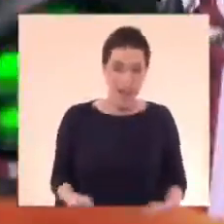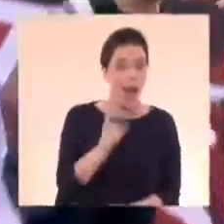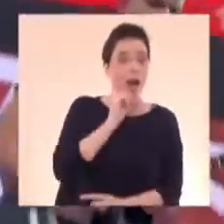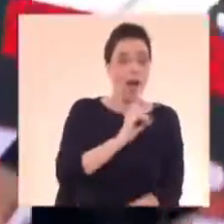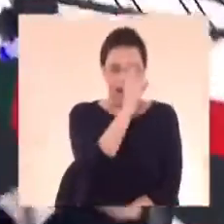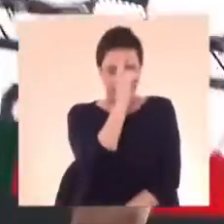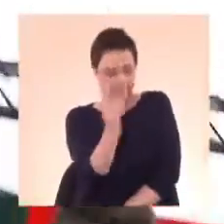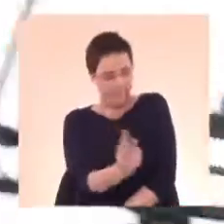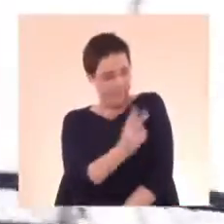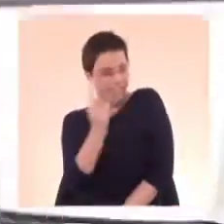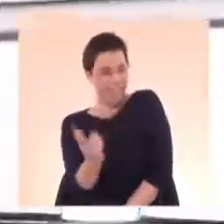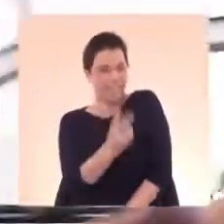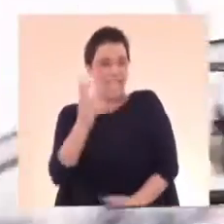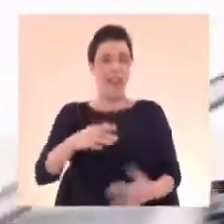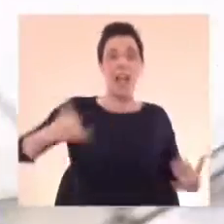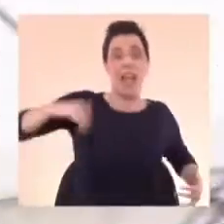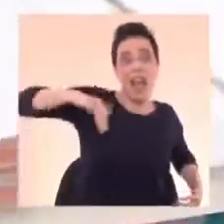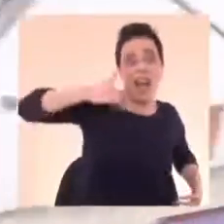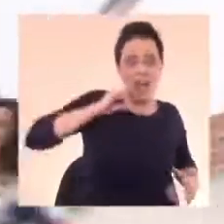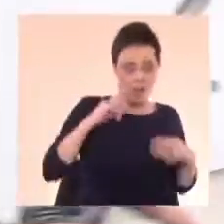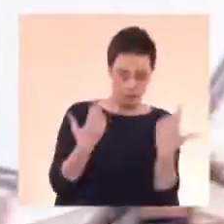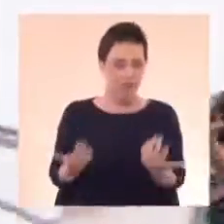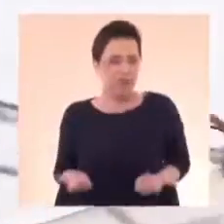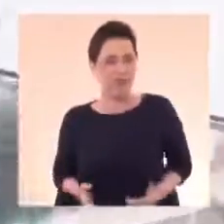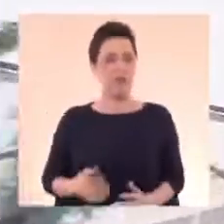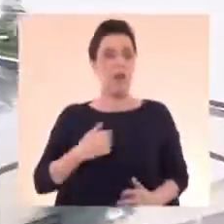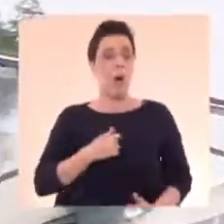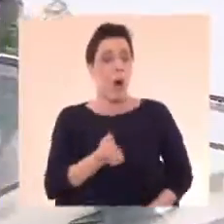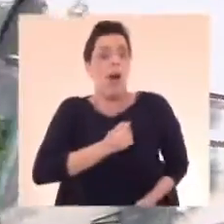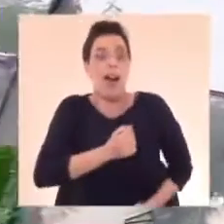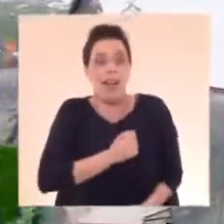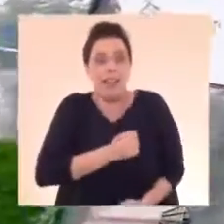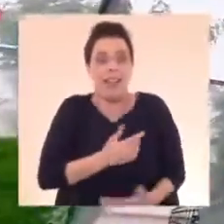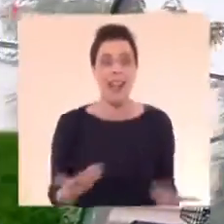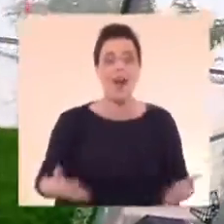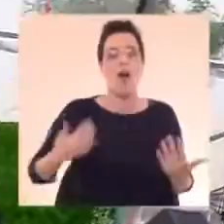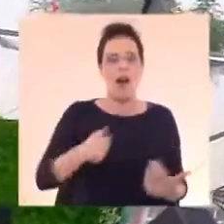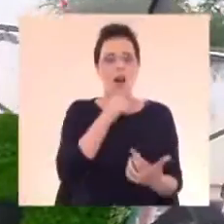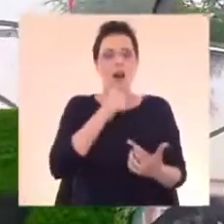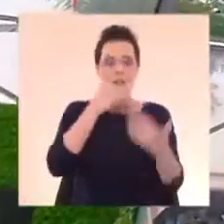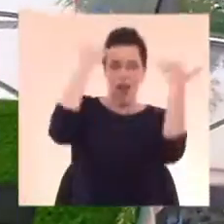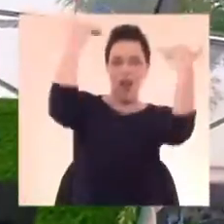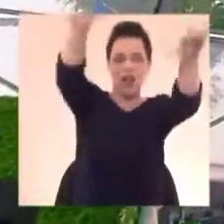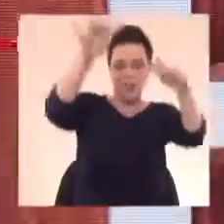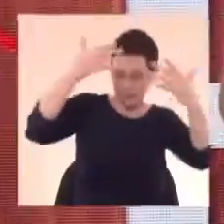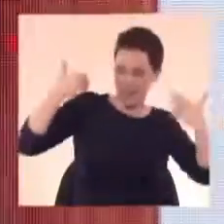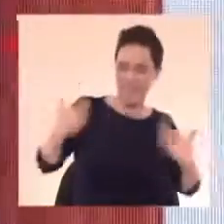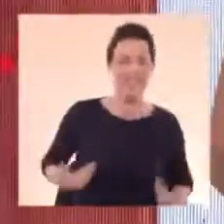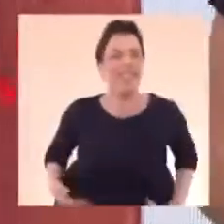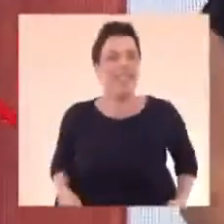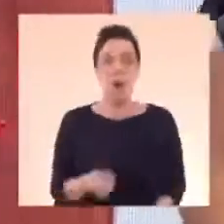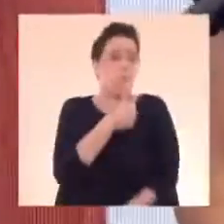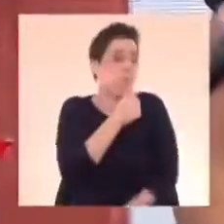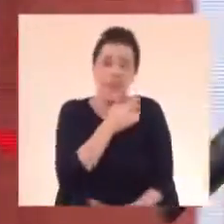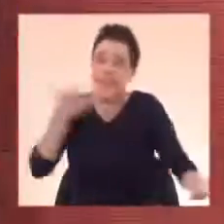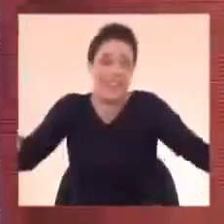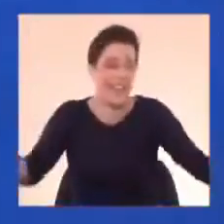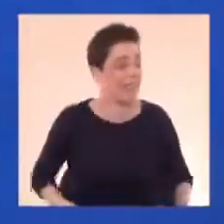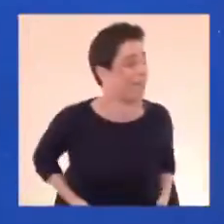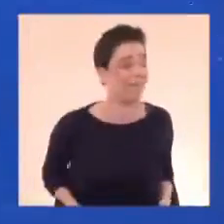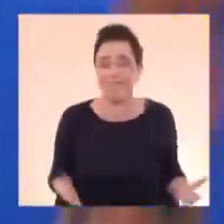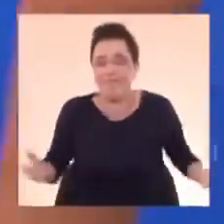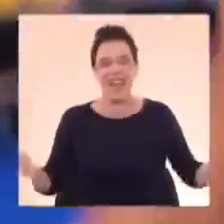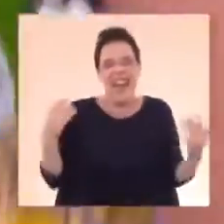uma tentação. Ai, ai, ai, gostosa, mexe com o meu coração. Usa e abusa, faz de mim o que